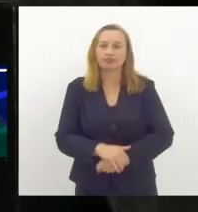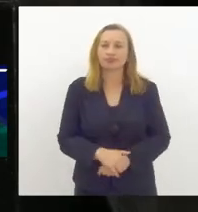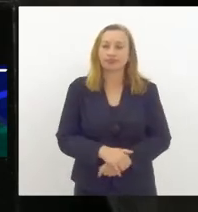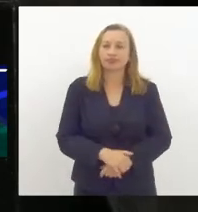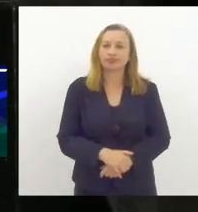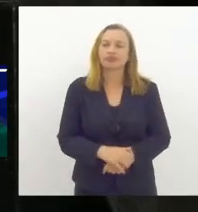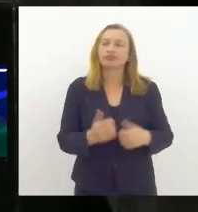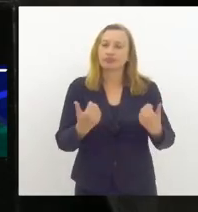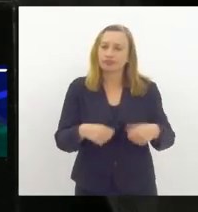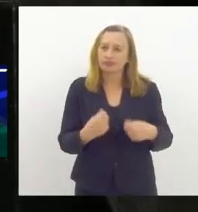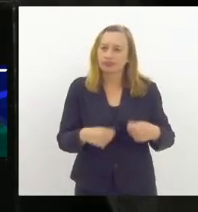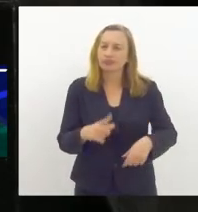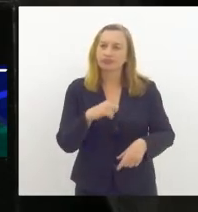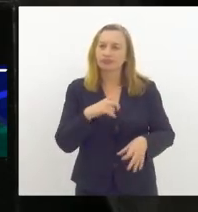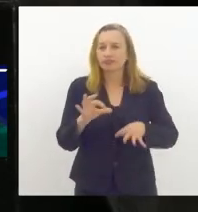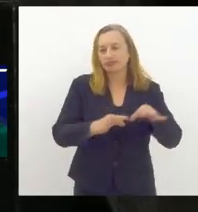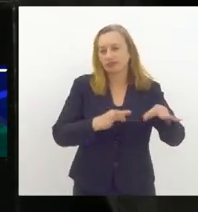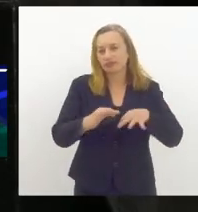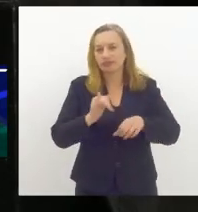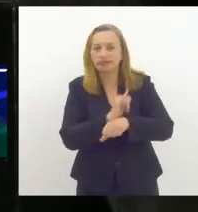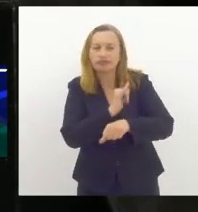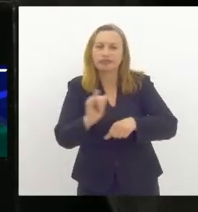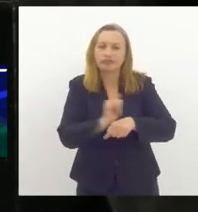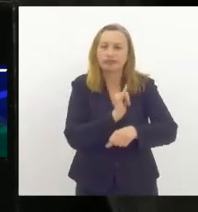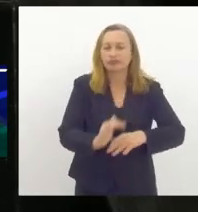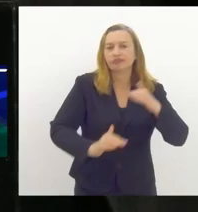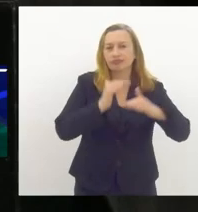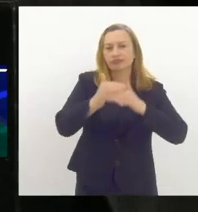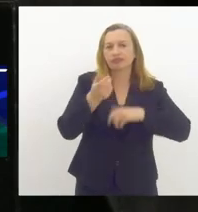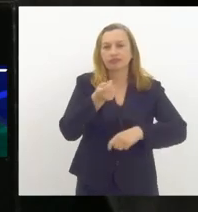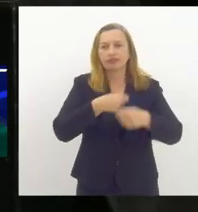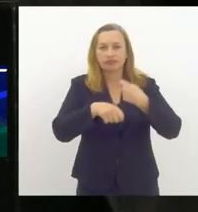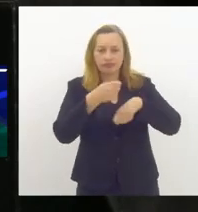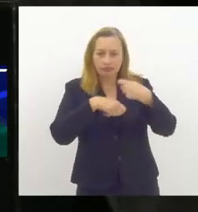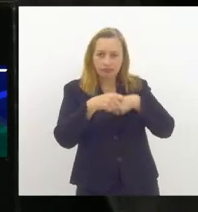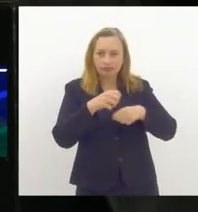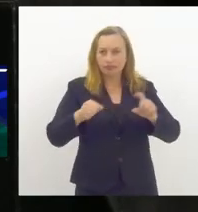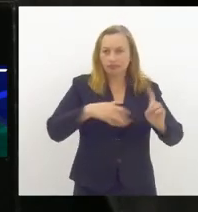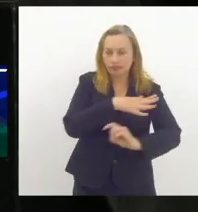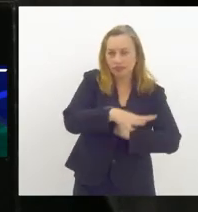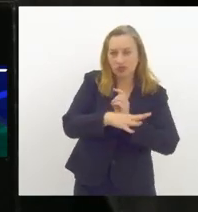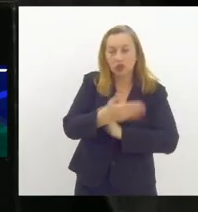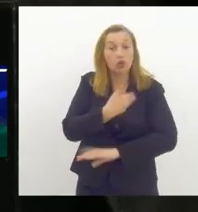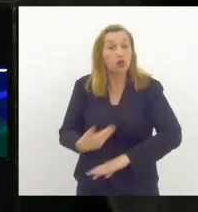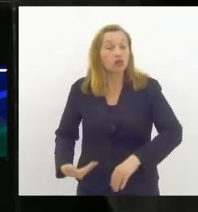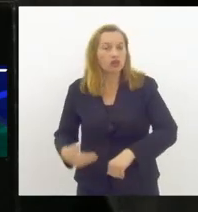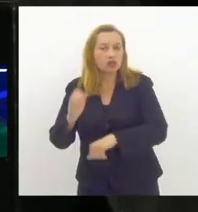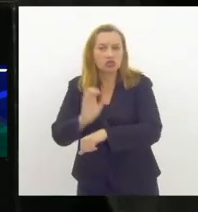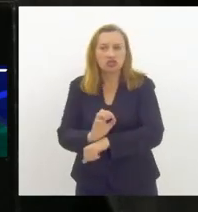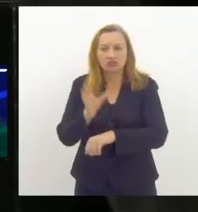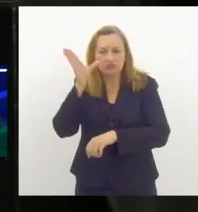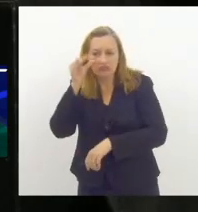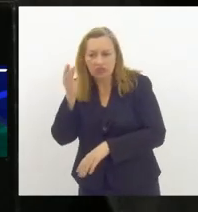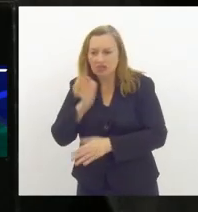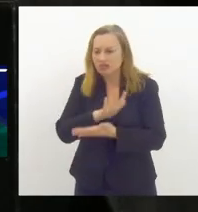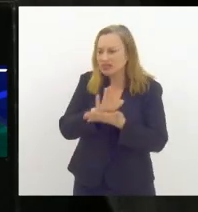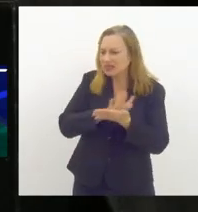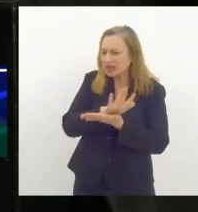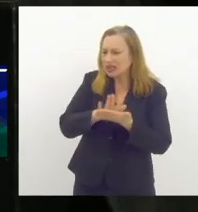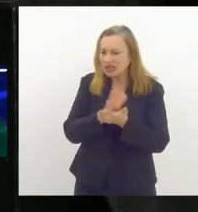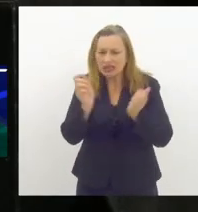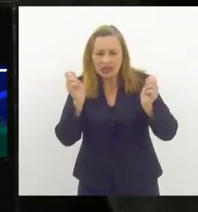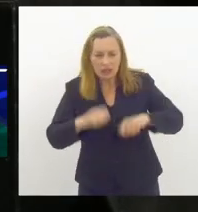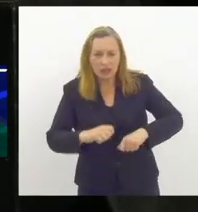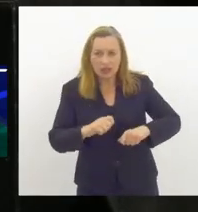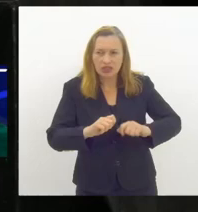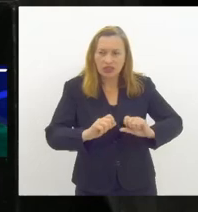carece de um projeto estratégico de desenvolvimento econômico e social o governo do estado não teve interesse nem capacidade